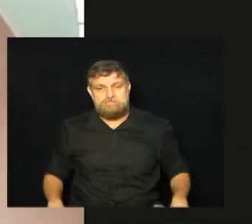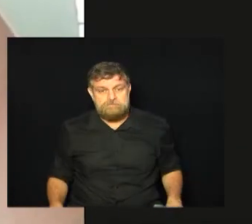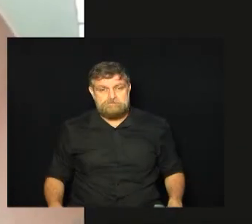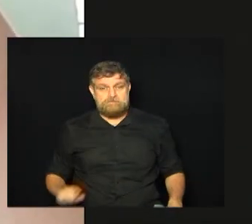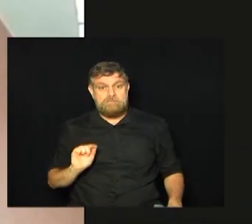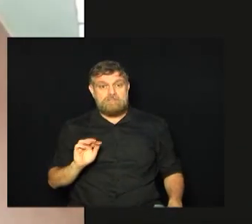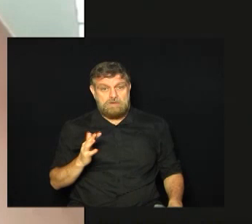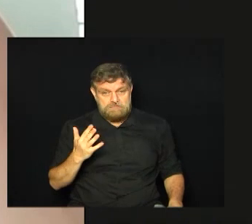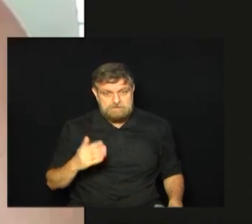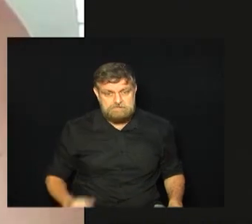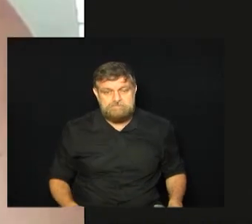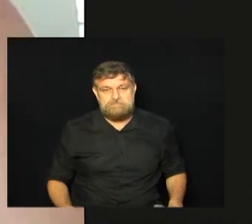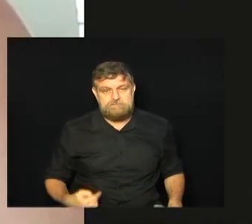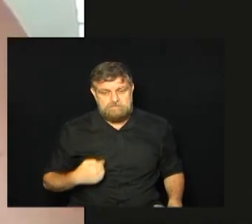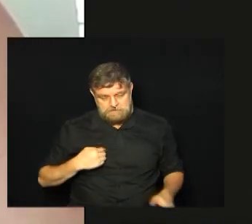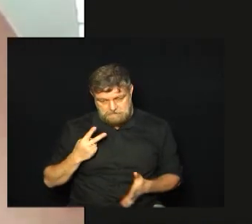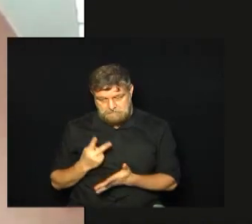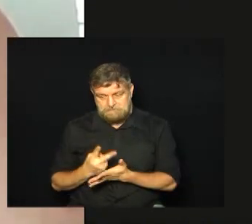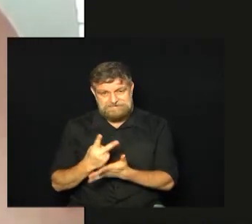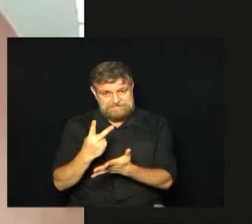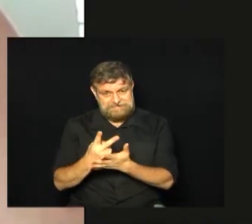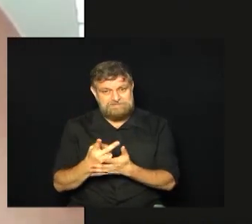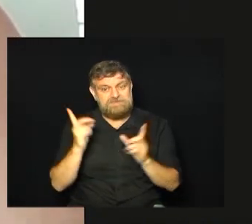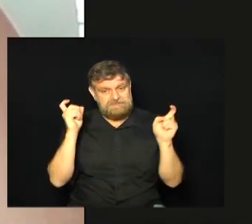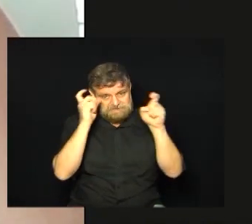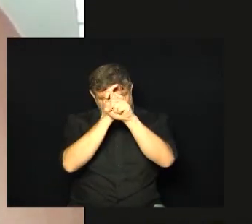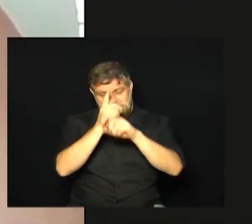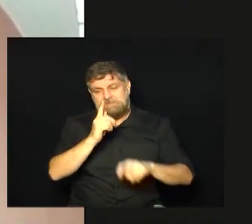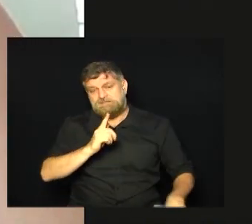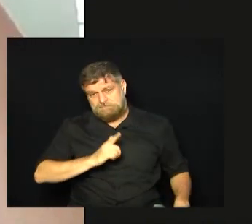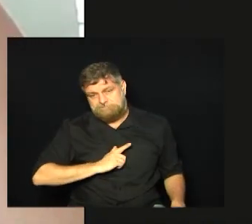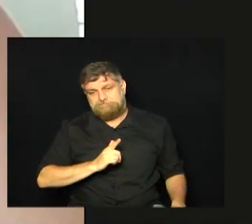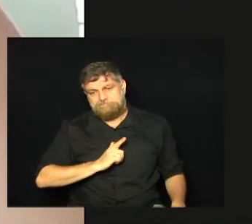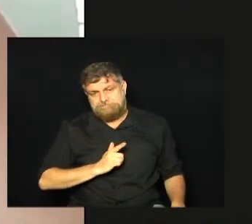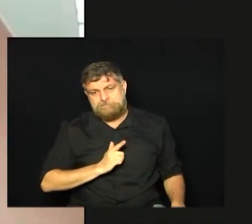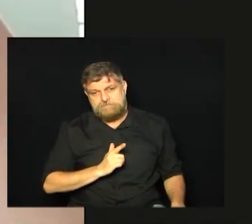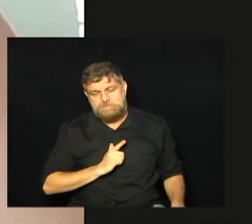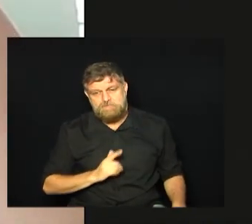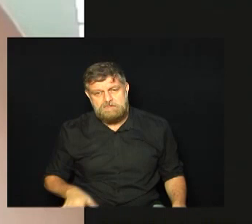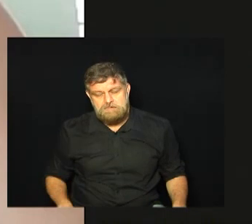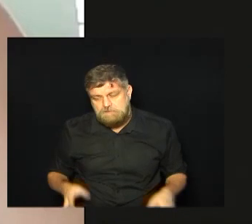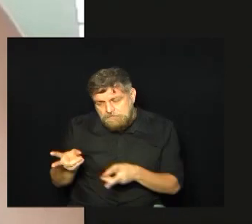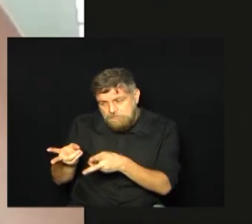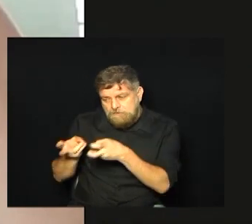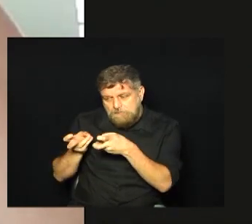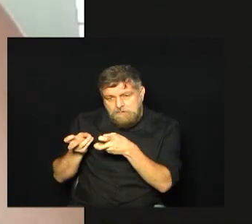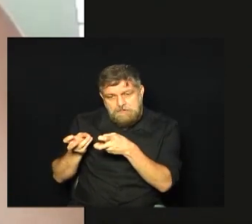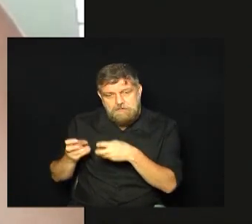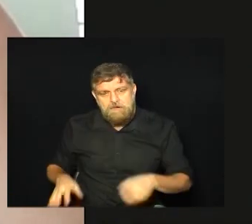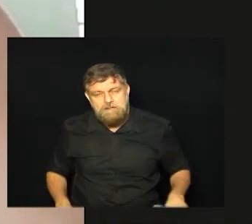Então eu sempre tive dificuldade mesmo, né, de perceber,